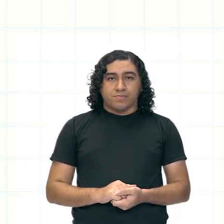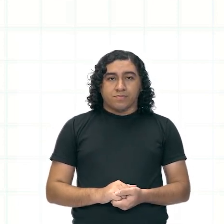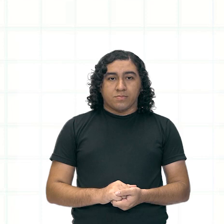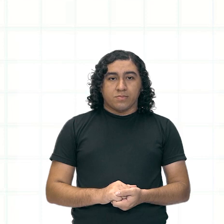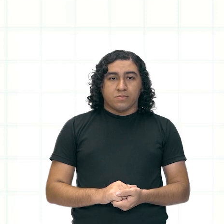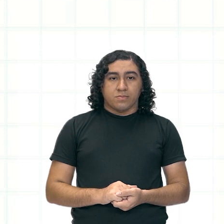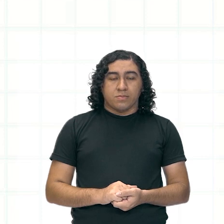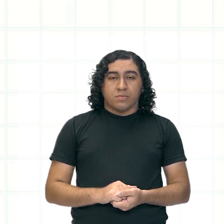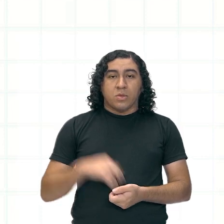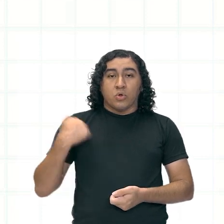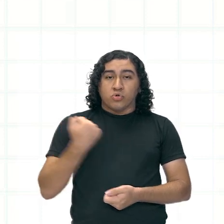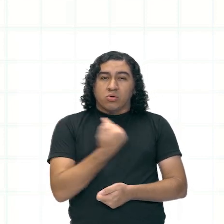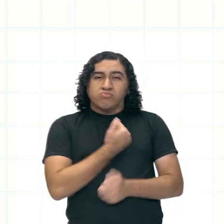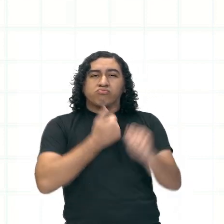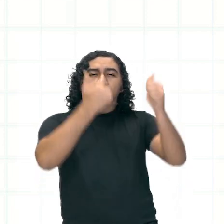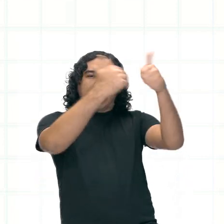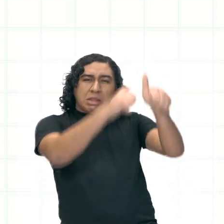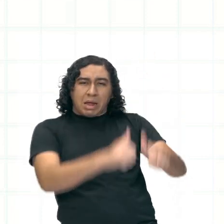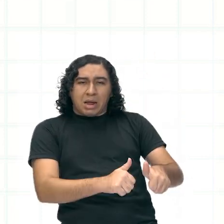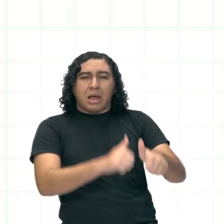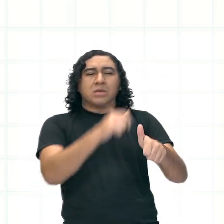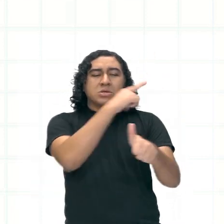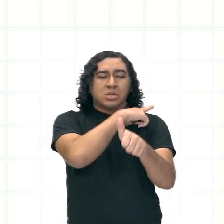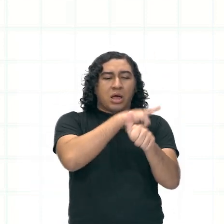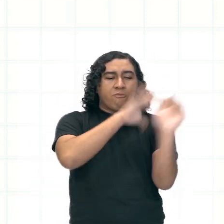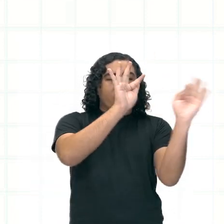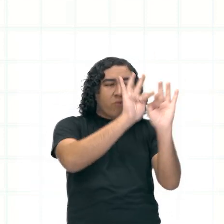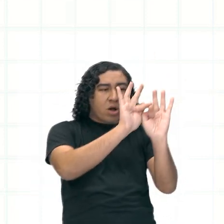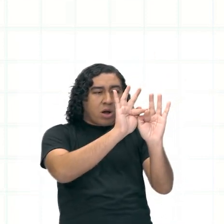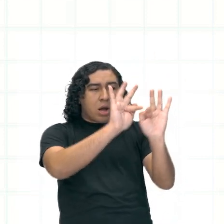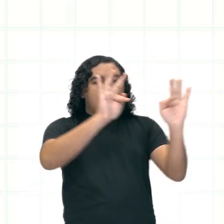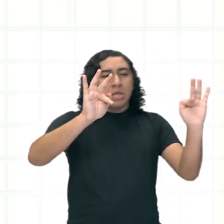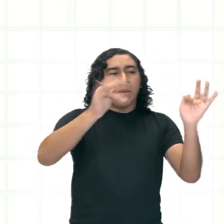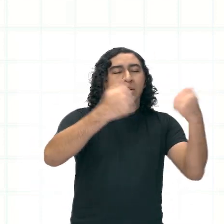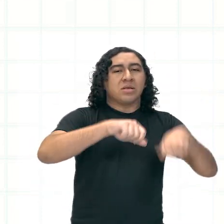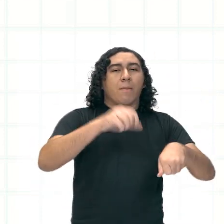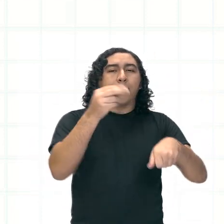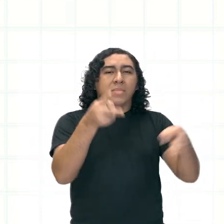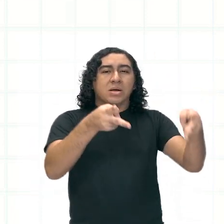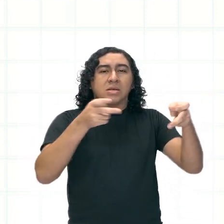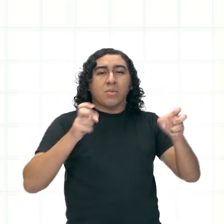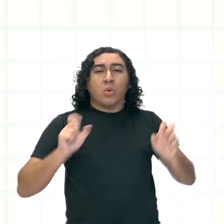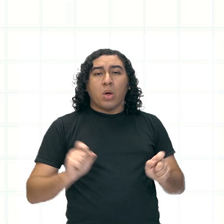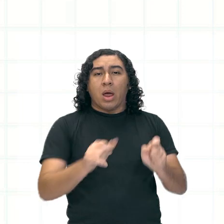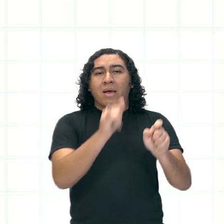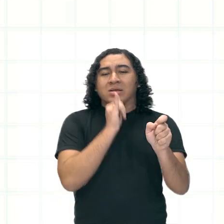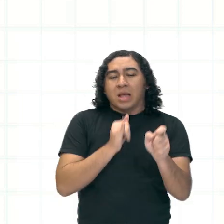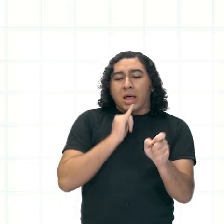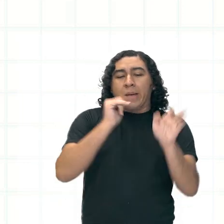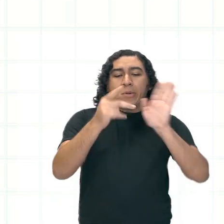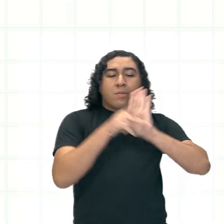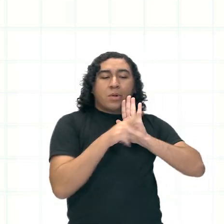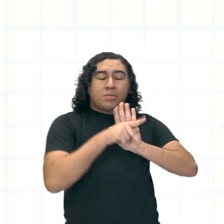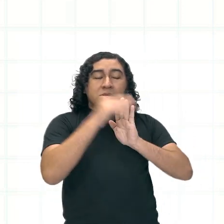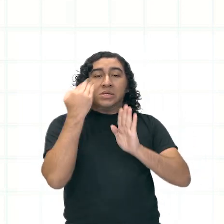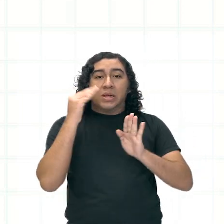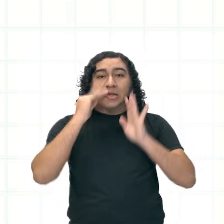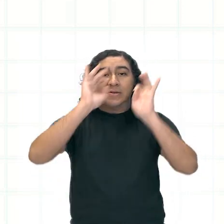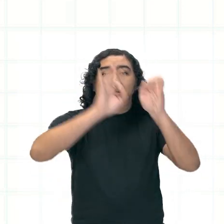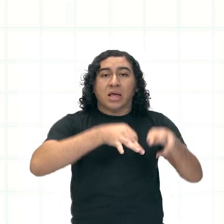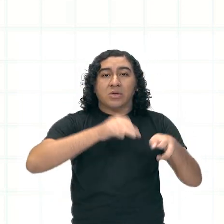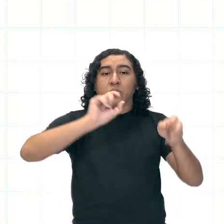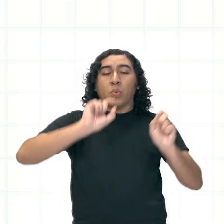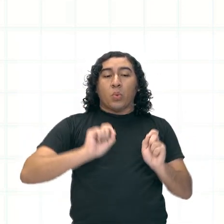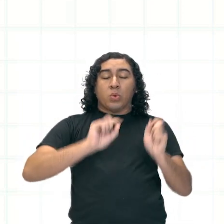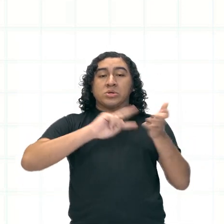observa esse enunciado, na sequência, é claro que a gente tem que analisar os nossos exemplos para que a gente possa compreender bem o que